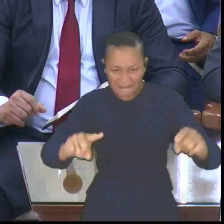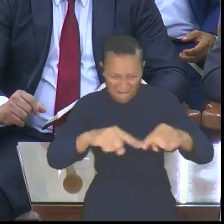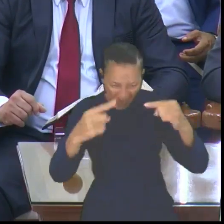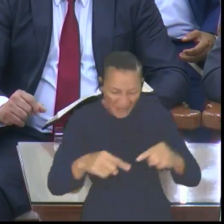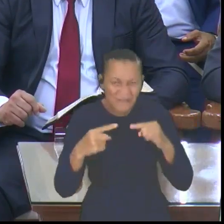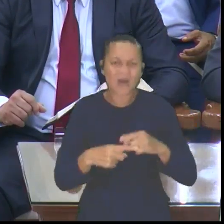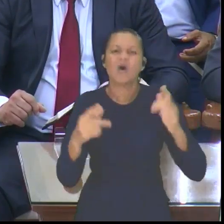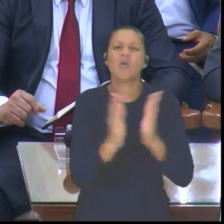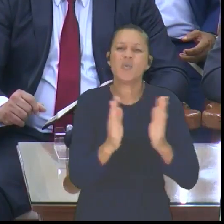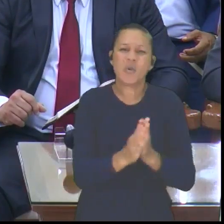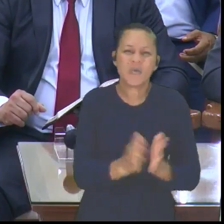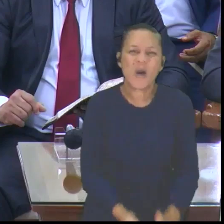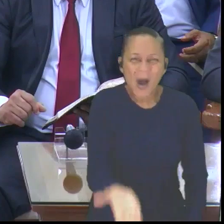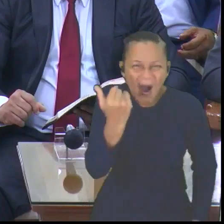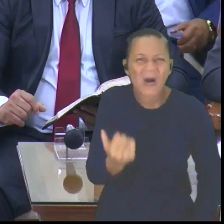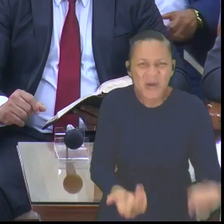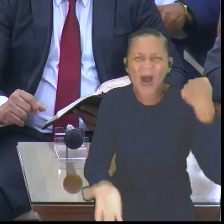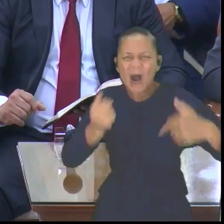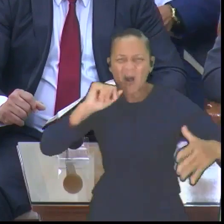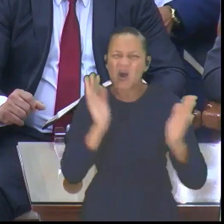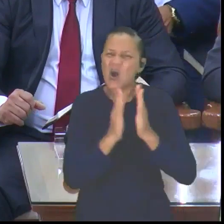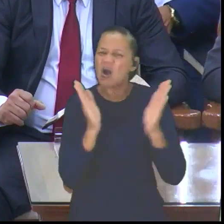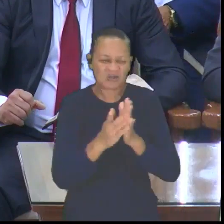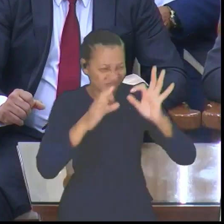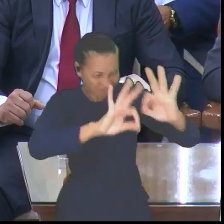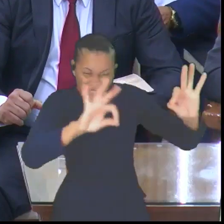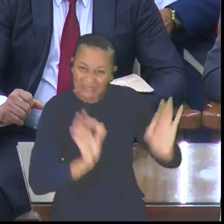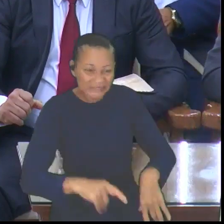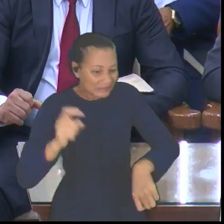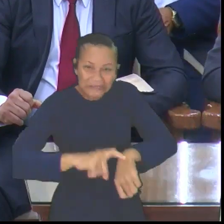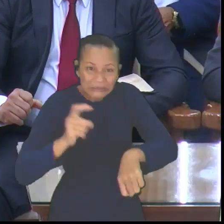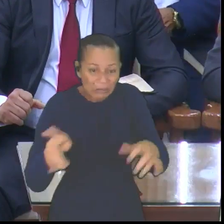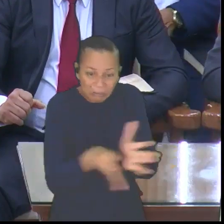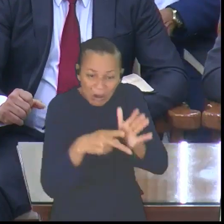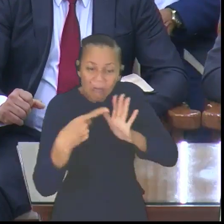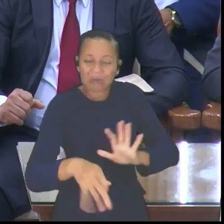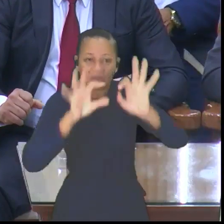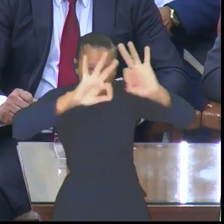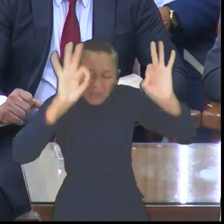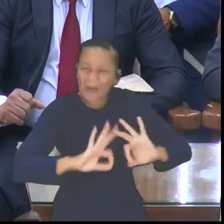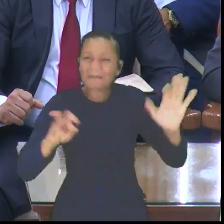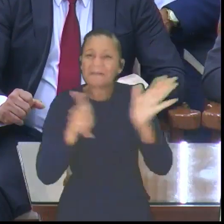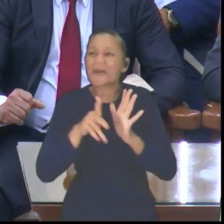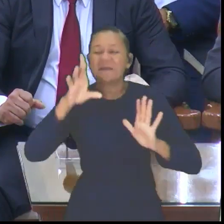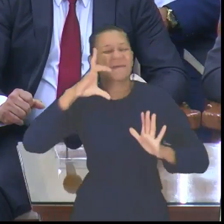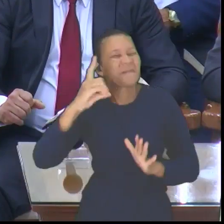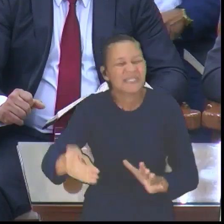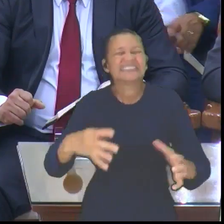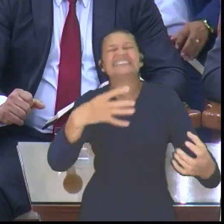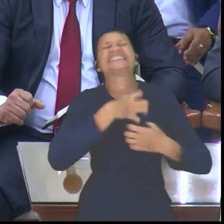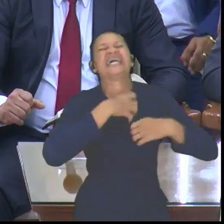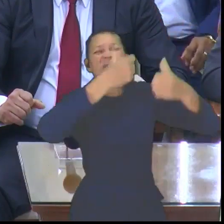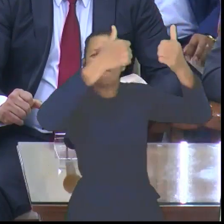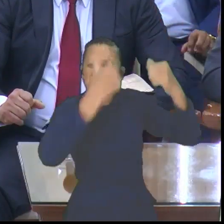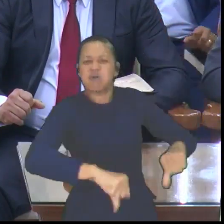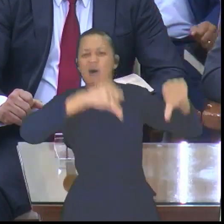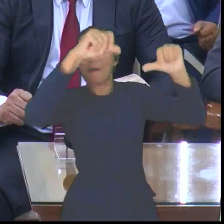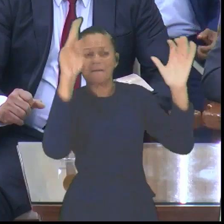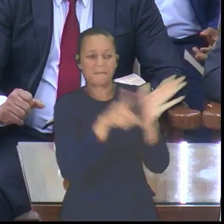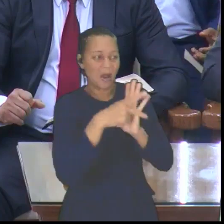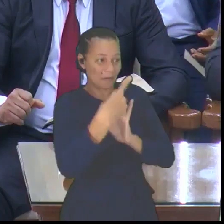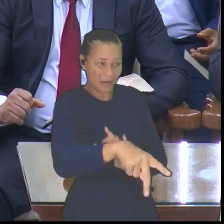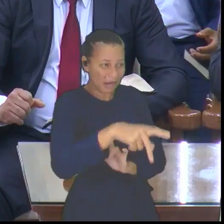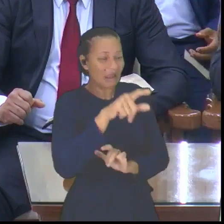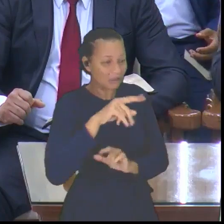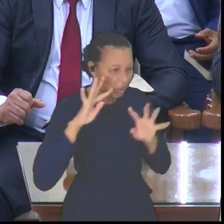lugar. Ore que não tem plano, se não estiver no projeto de Deus, esses planos serão frustrados para que o